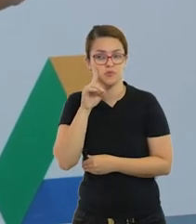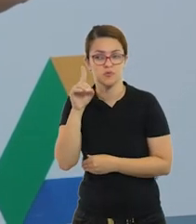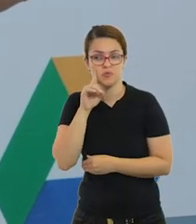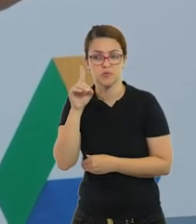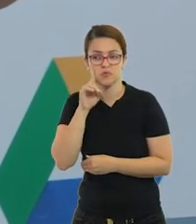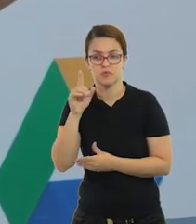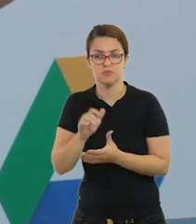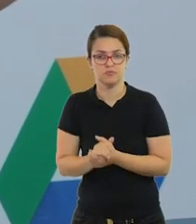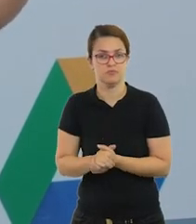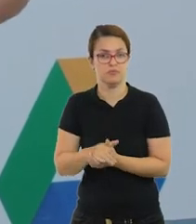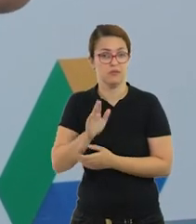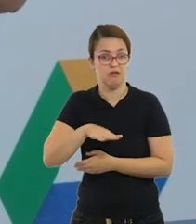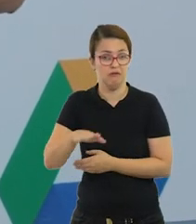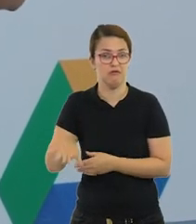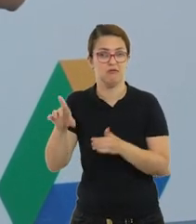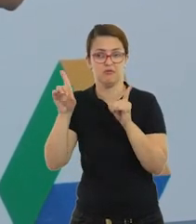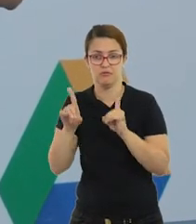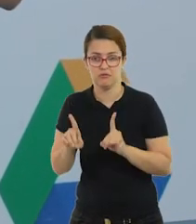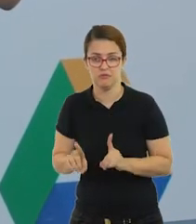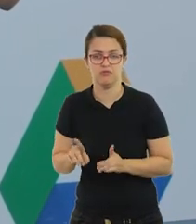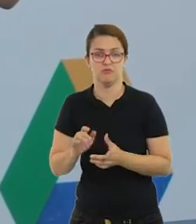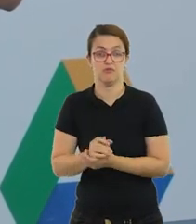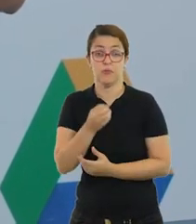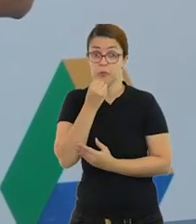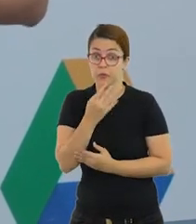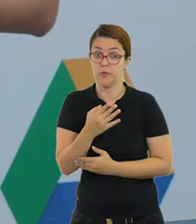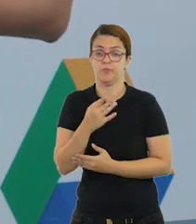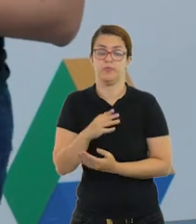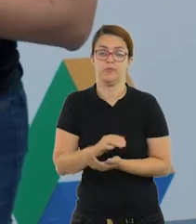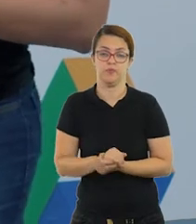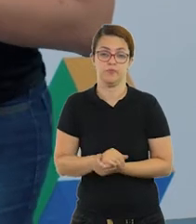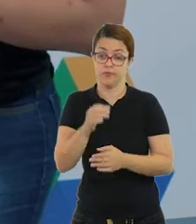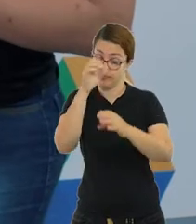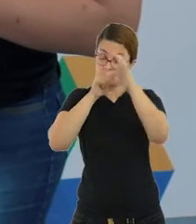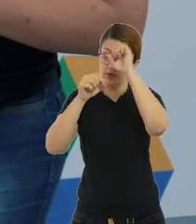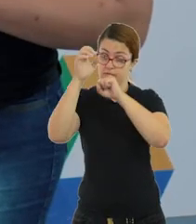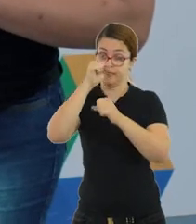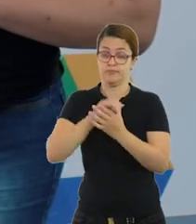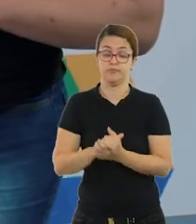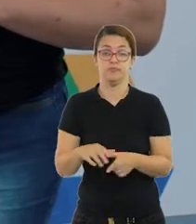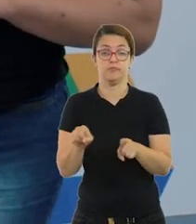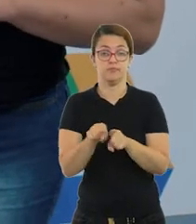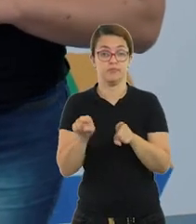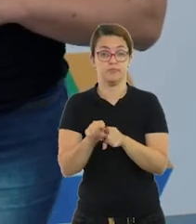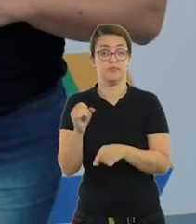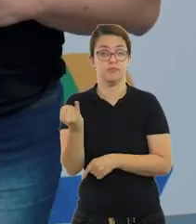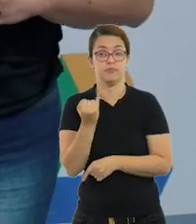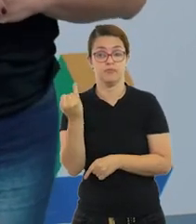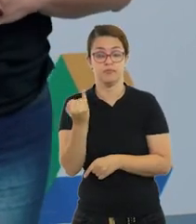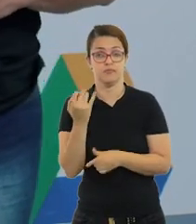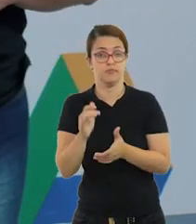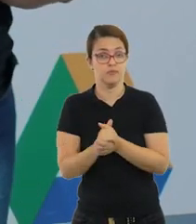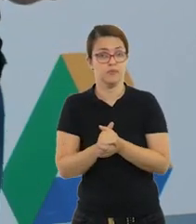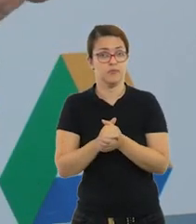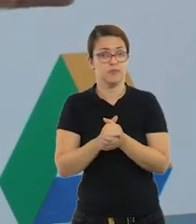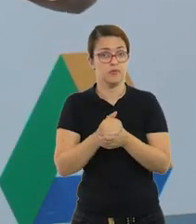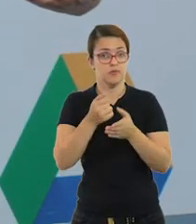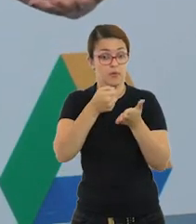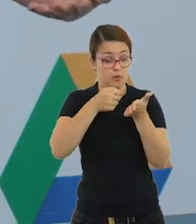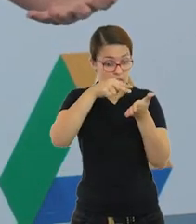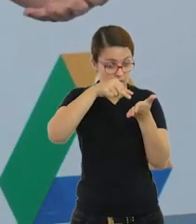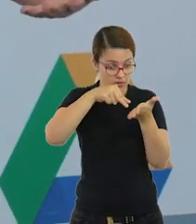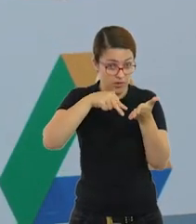A criança com deficiência, ela vai se beneficiar dessa regularidade, tá bom? Também é importante que você lembre a criança